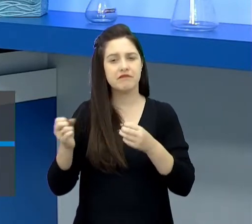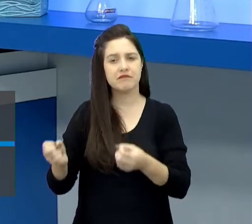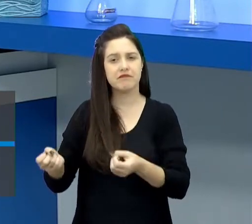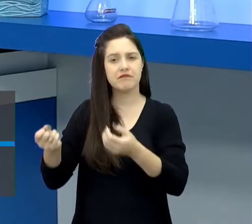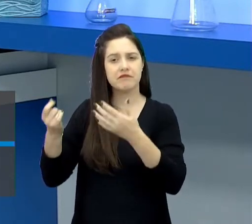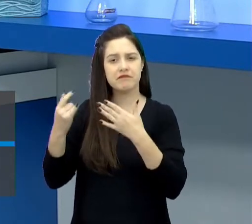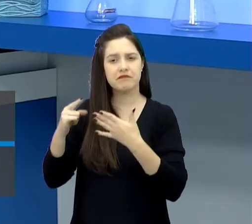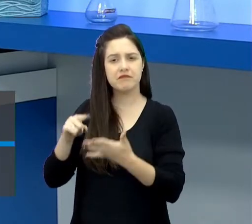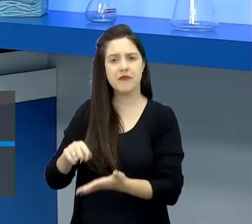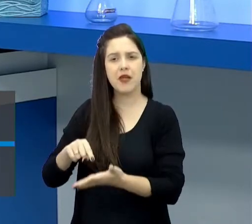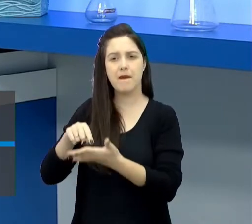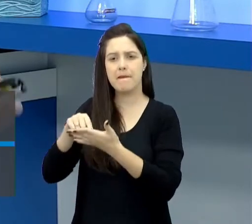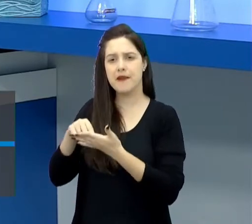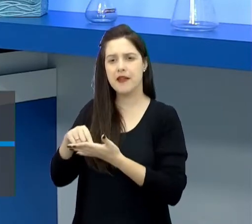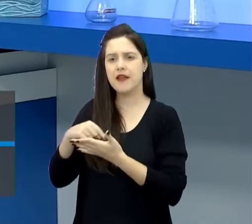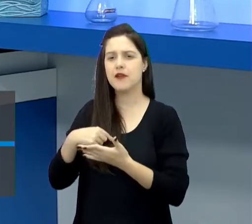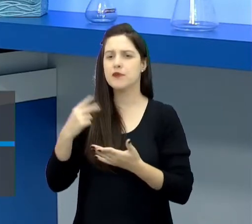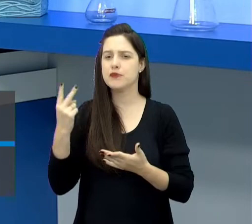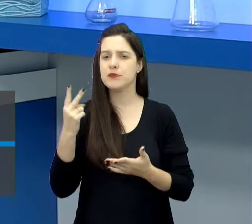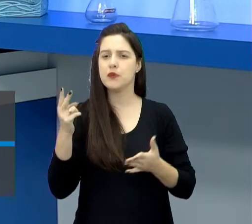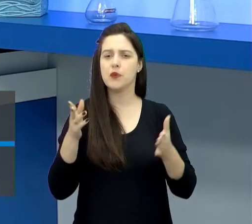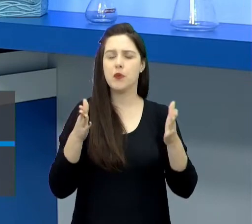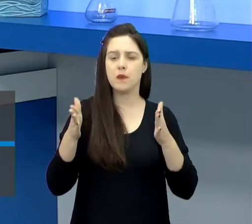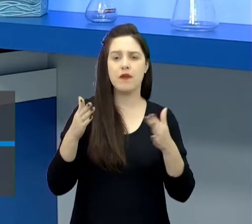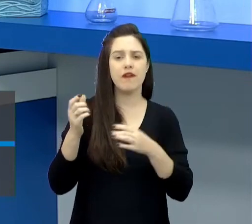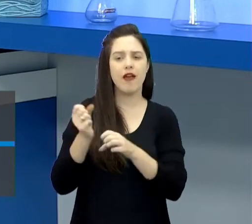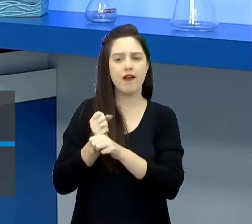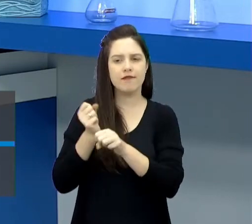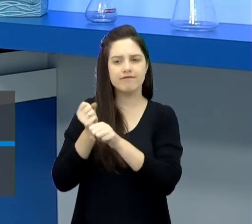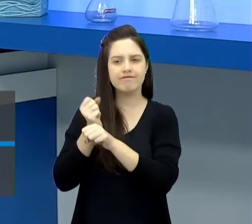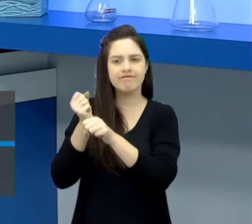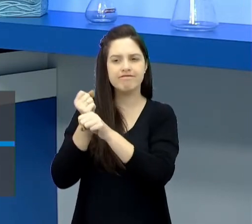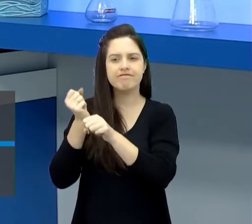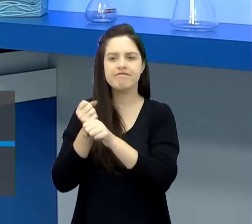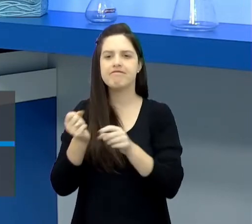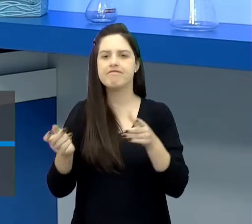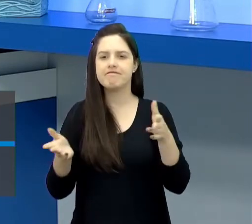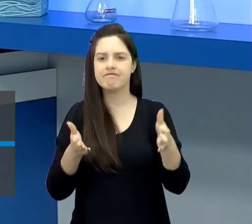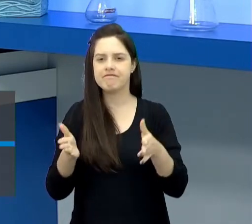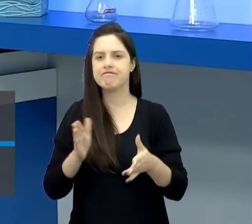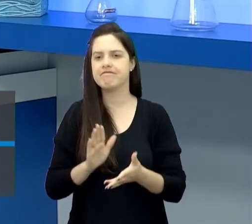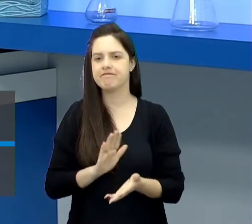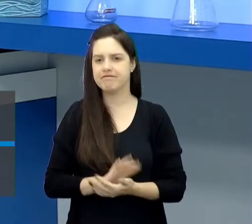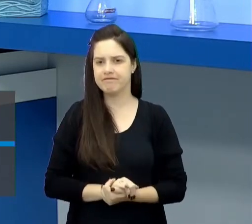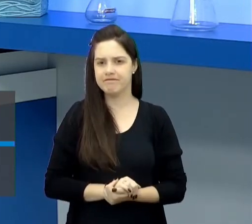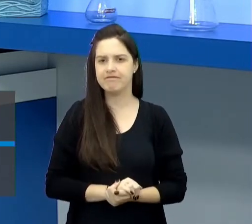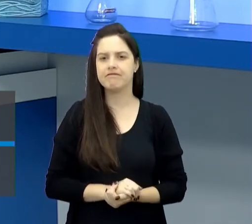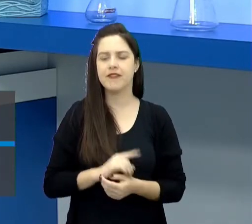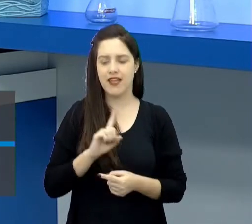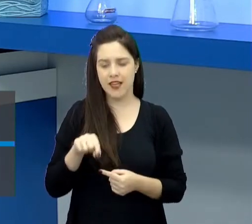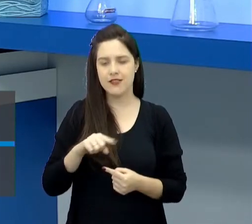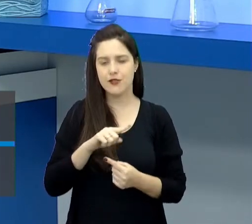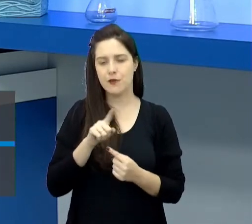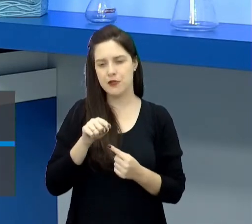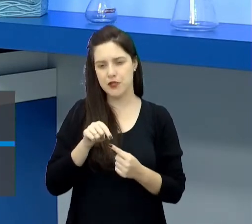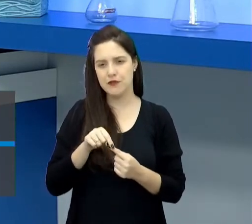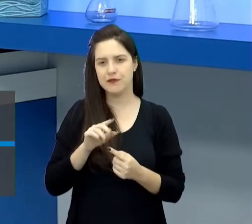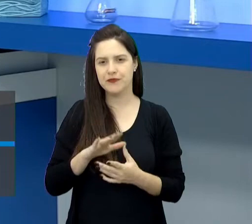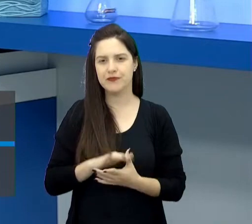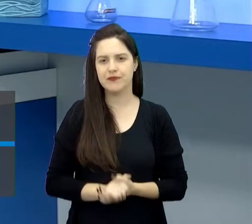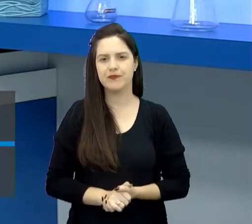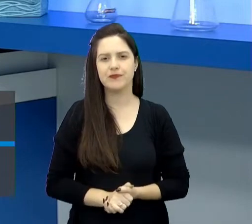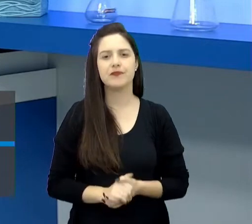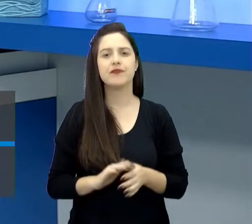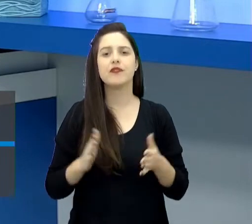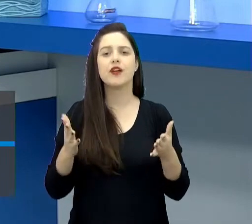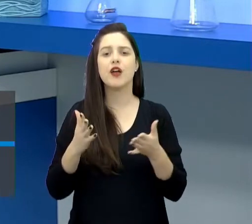meu aprofundamento, e assim a gente vai construindo e deixando a aula de vocês melhor. Esse é o objetivo. Exato. Né?